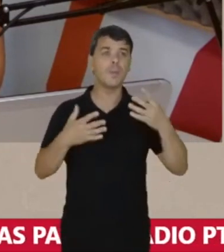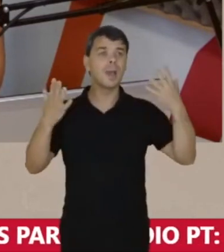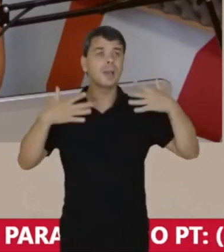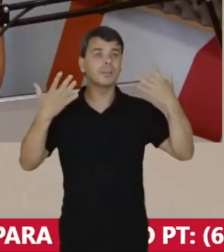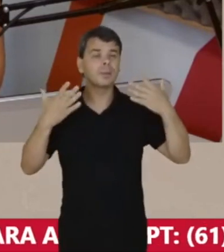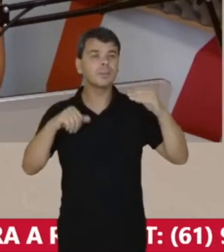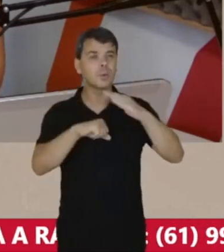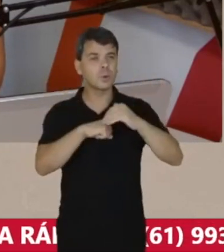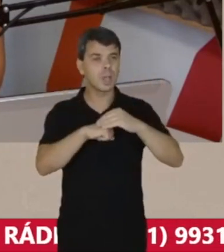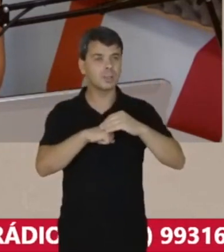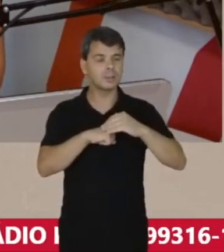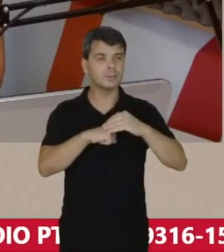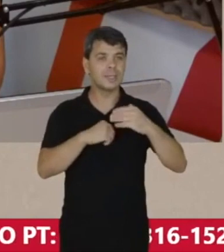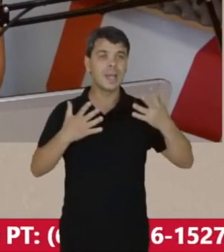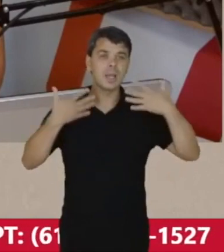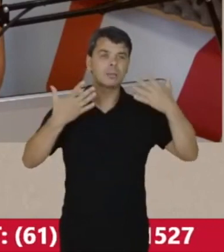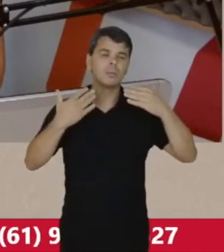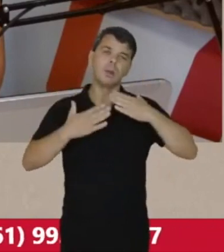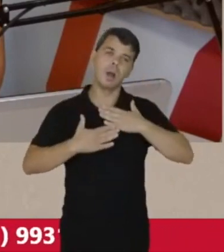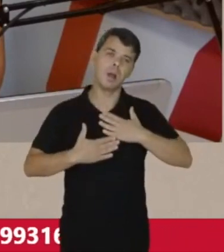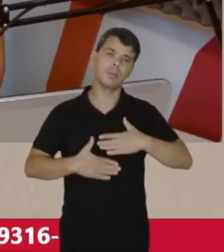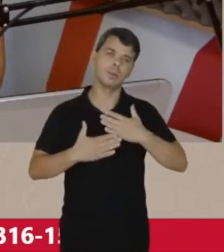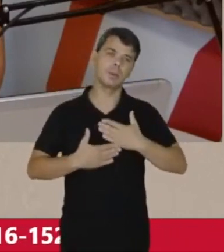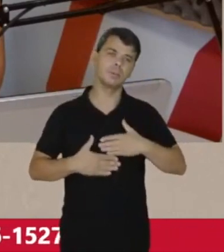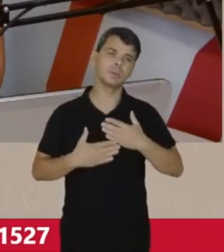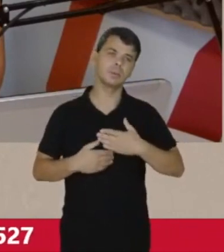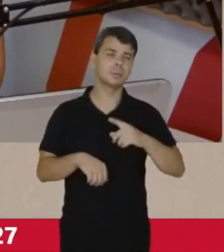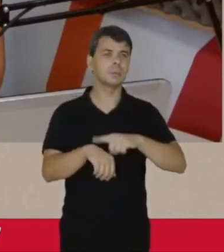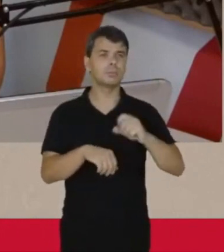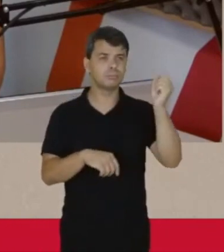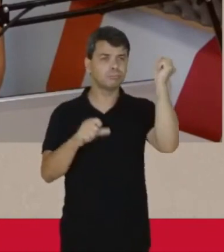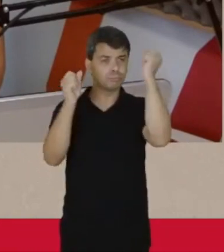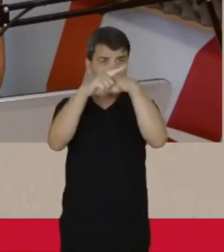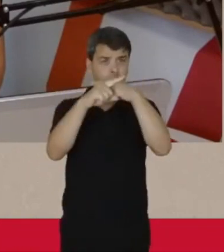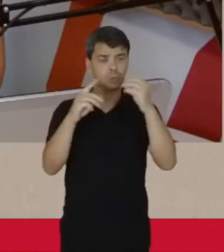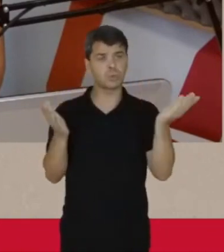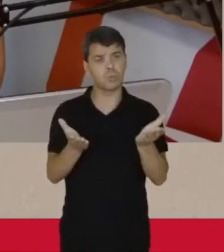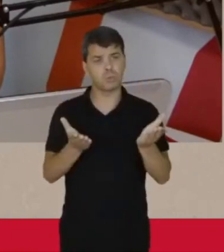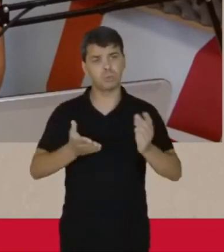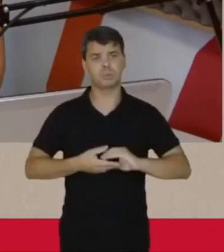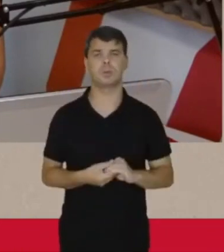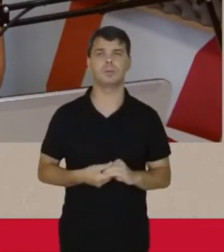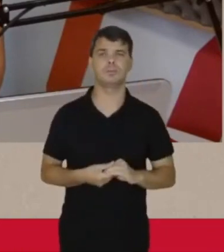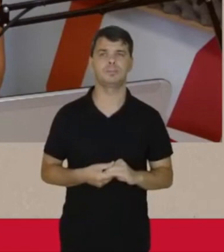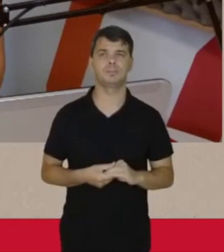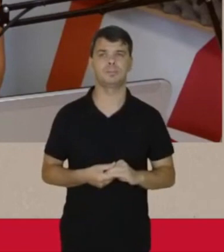e o afeto pode nos acalmar em tempos tão difíceis quanto esse, Macaé?